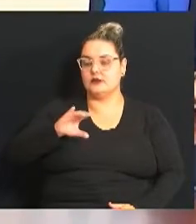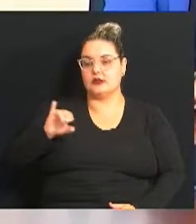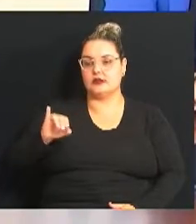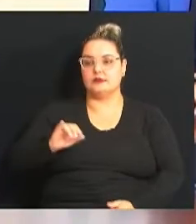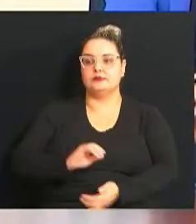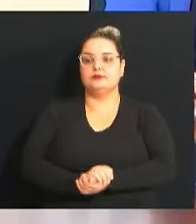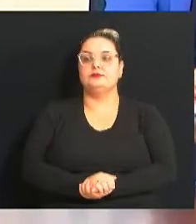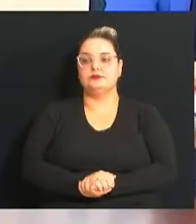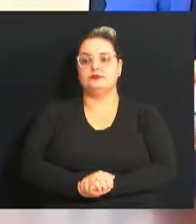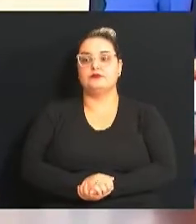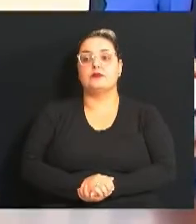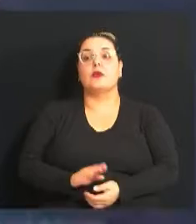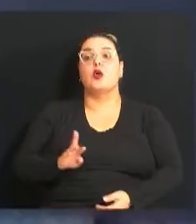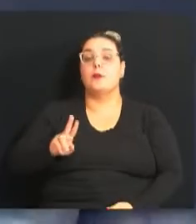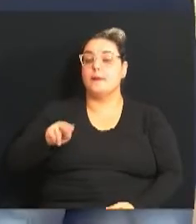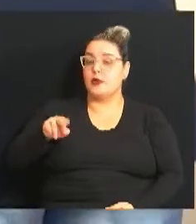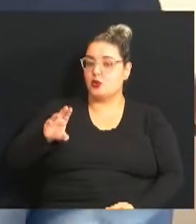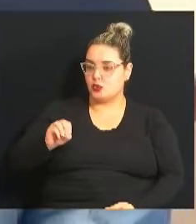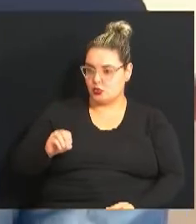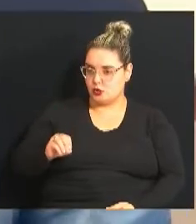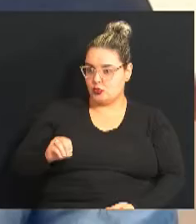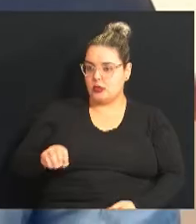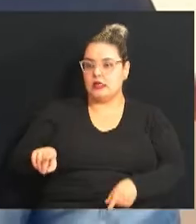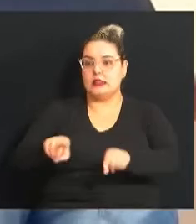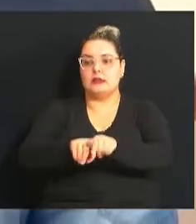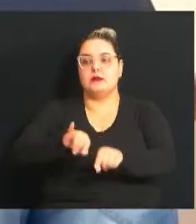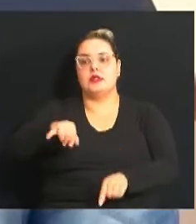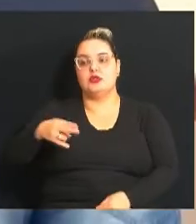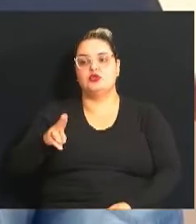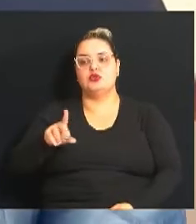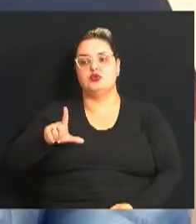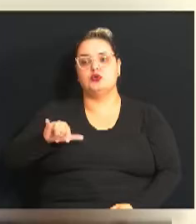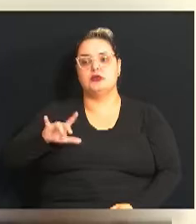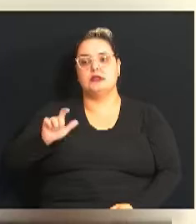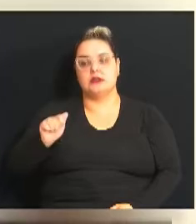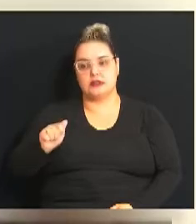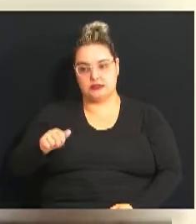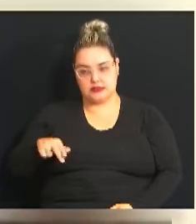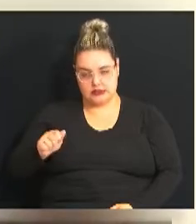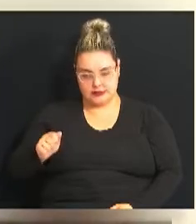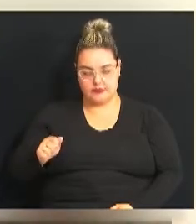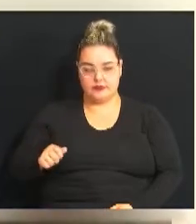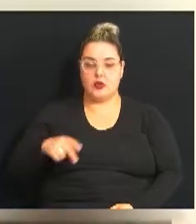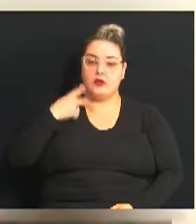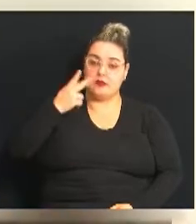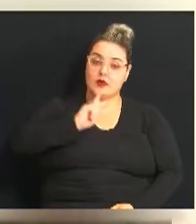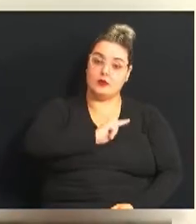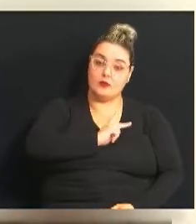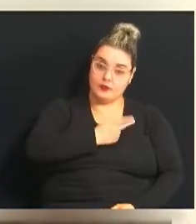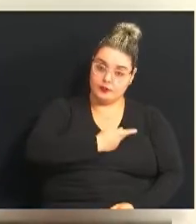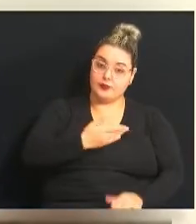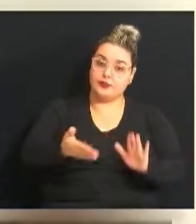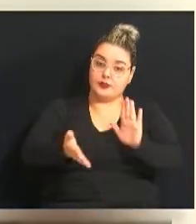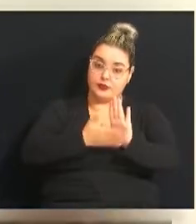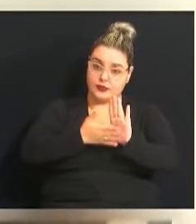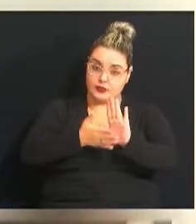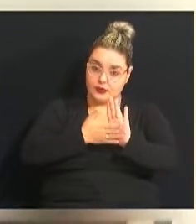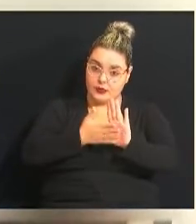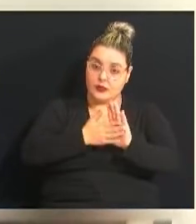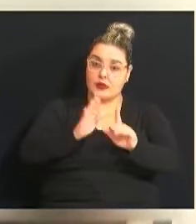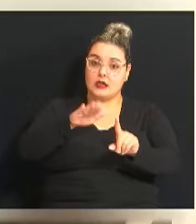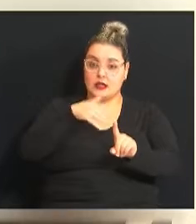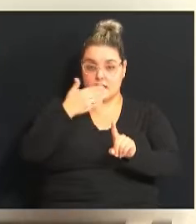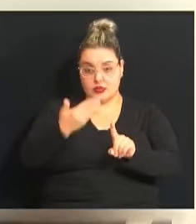Felipe Gonçalves Golobi e Juliana Torres. O vereador Paulo Haddad foi o propositor das honrarias